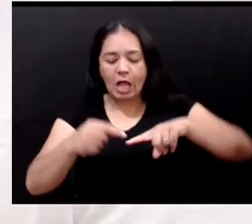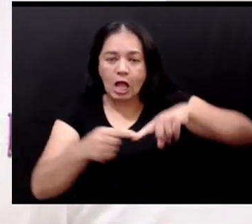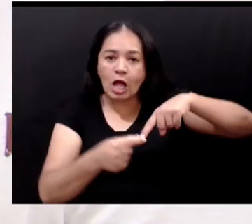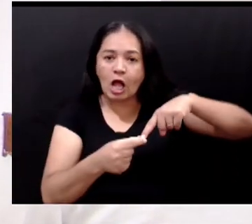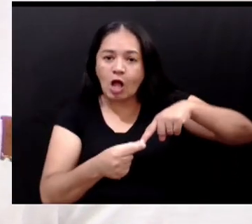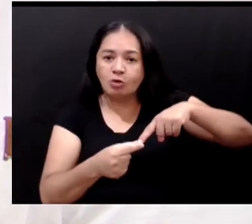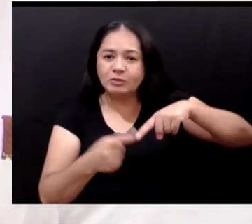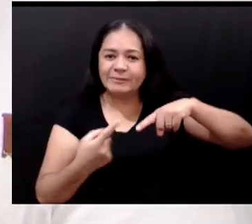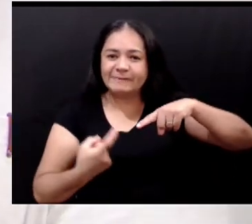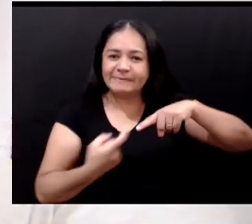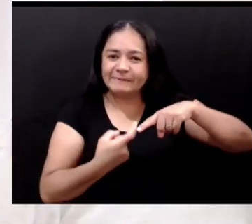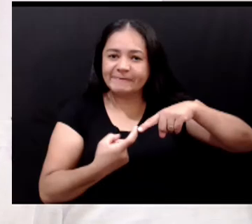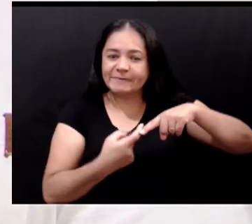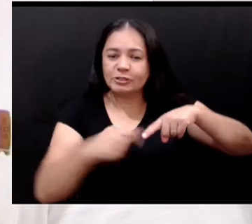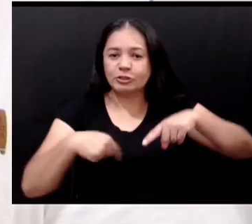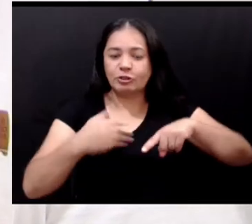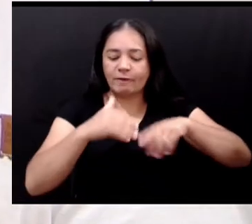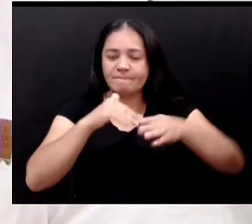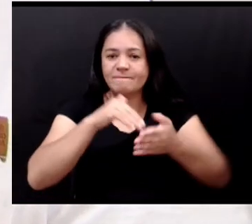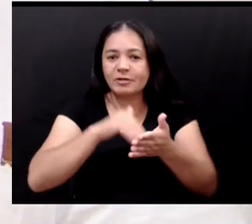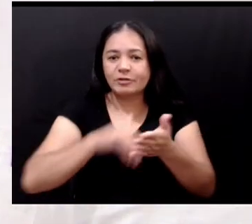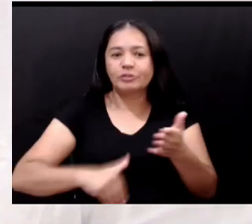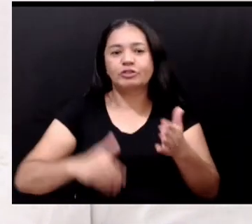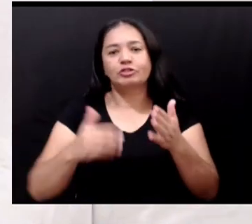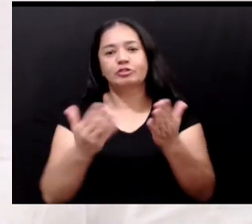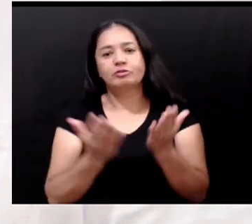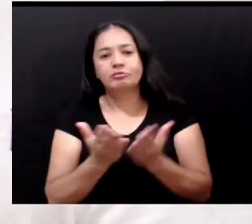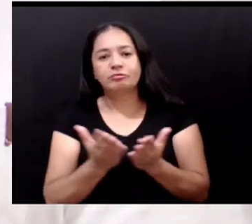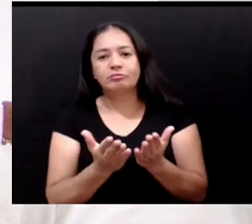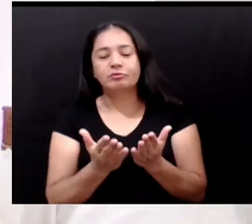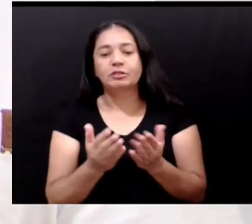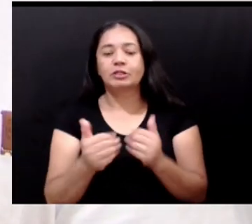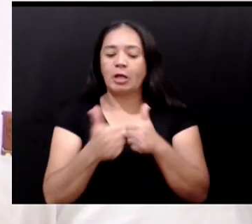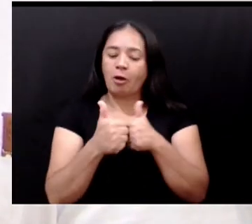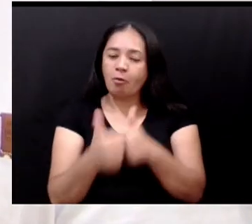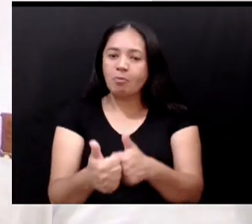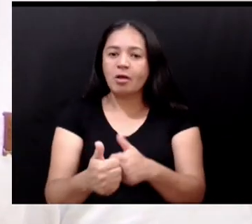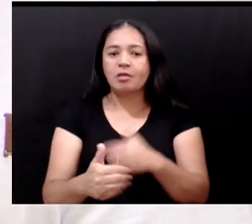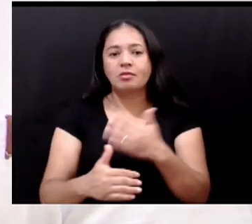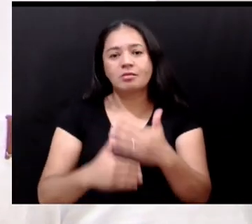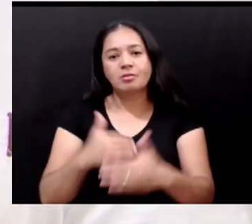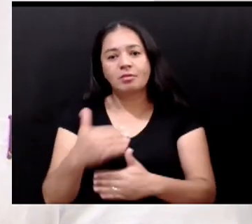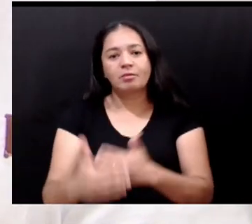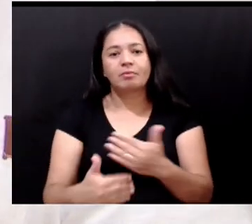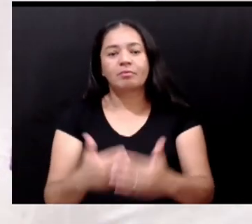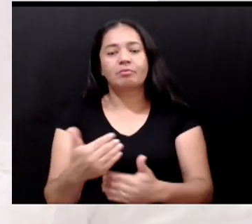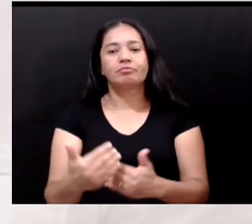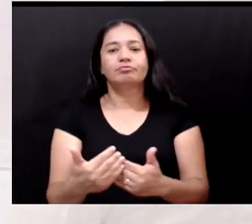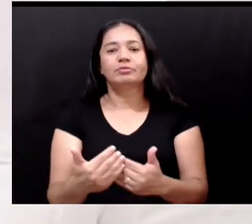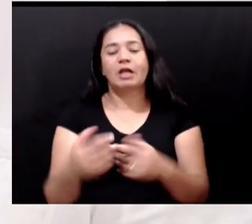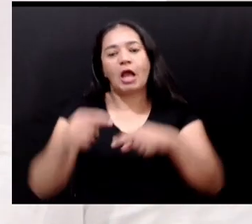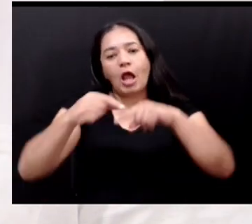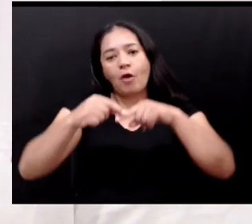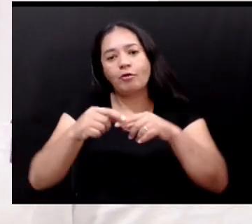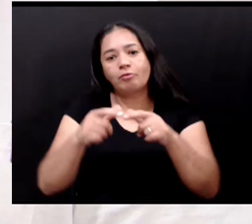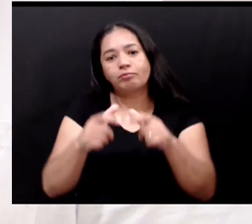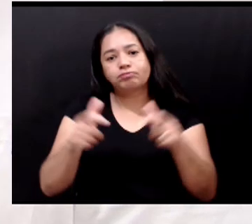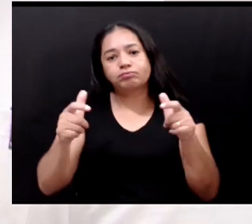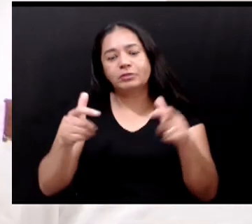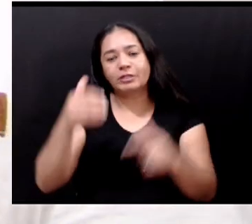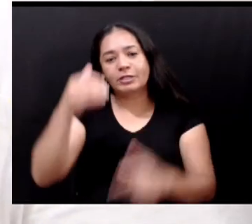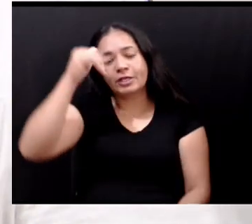mas tem que ser feito curativo, tem que fazer um acompanhamento e depois um acompanhamento para a unha crescer e não causar mais o